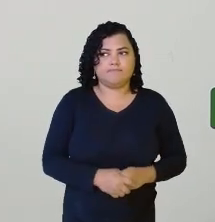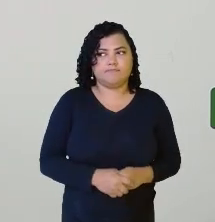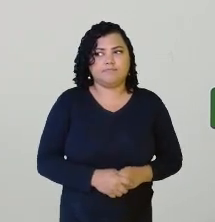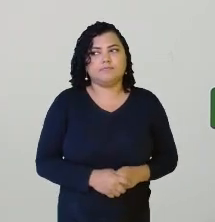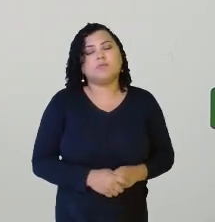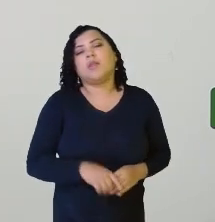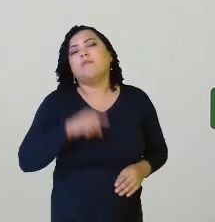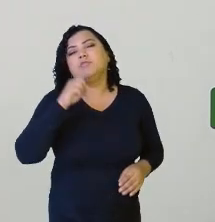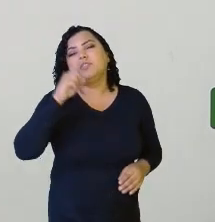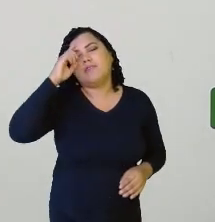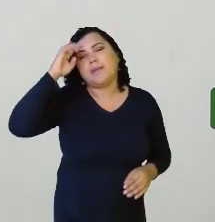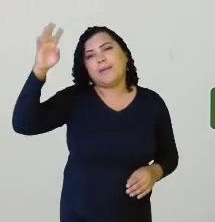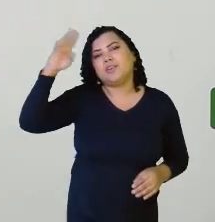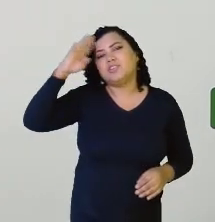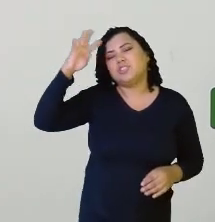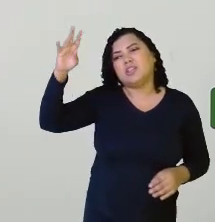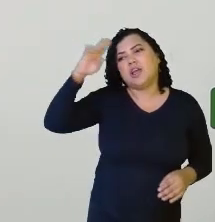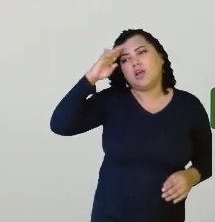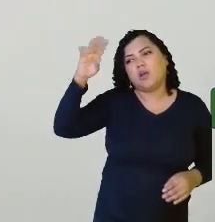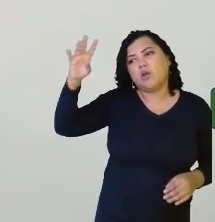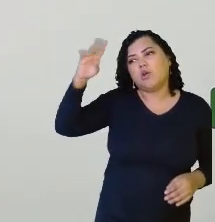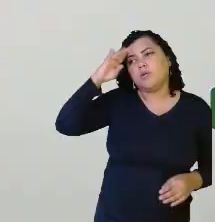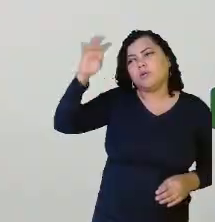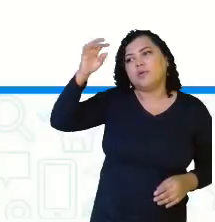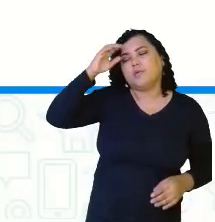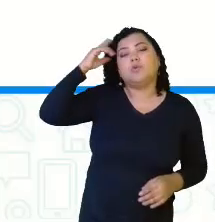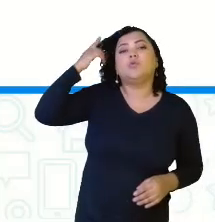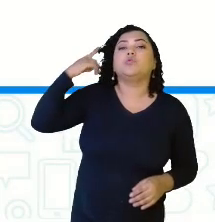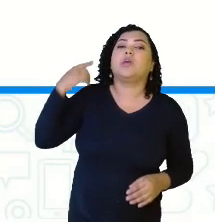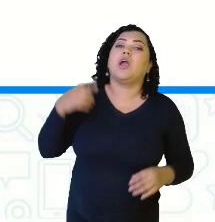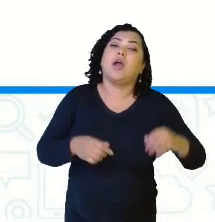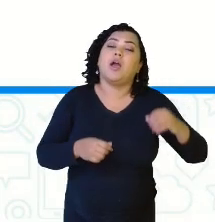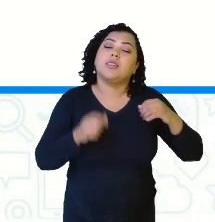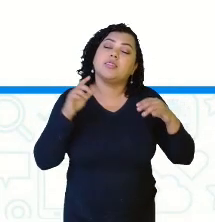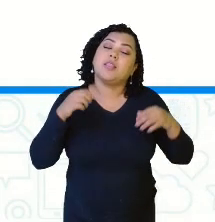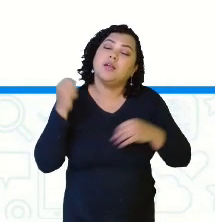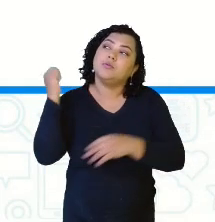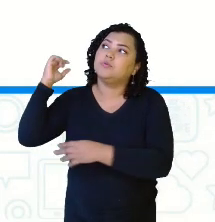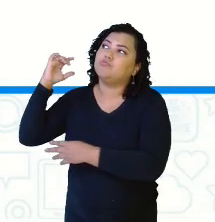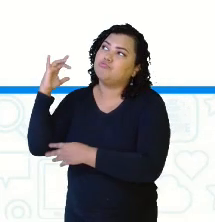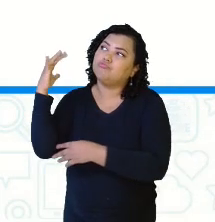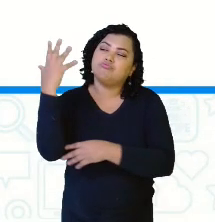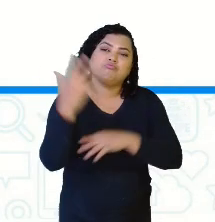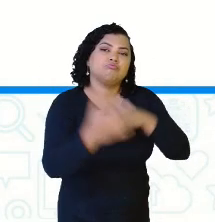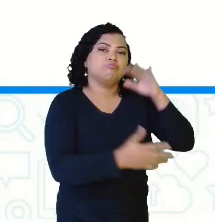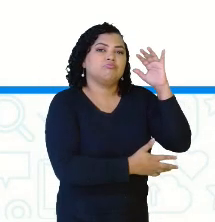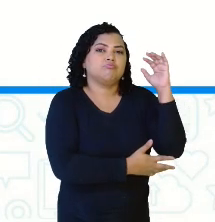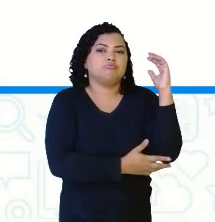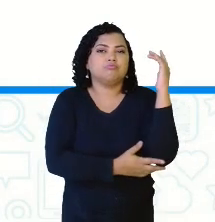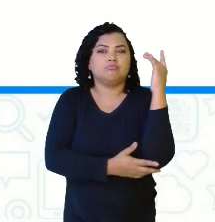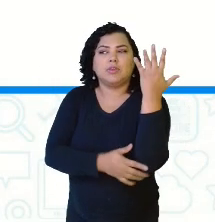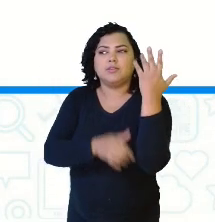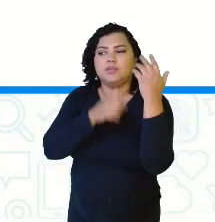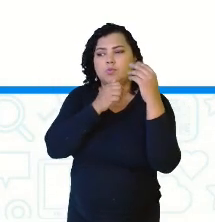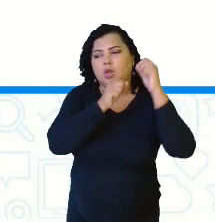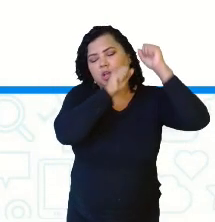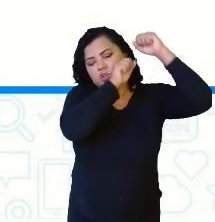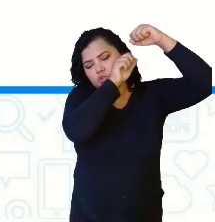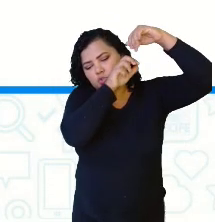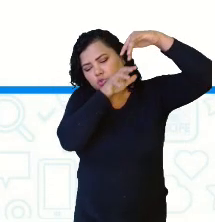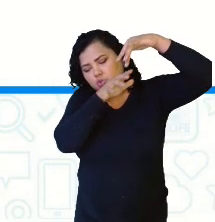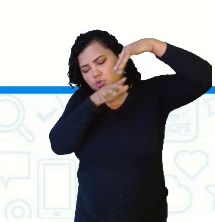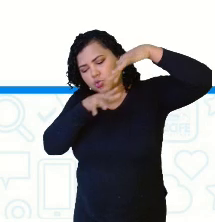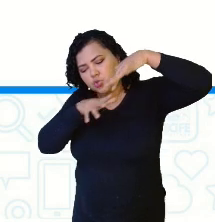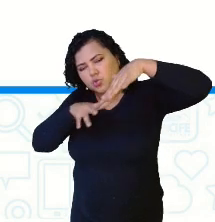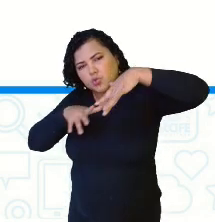vão usar a imaginação, porque o meu som aqui não pegou. Então, nós temos os sons da natureza, tá? Então, uma cachoeira, os